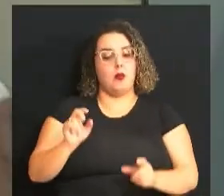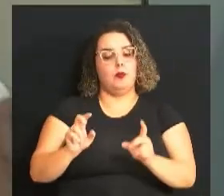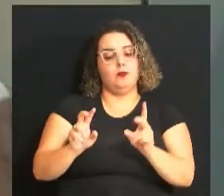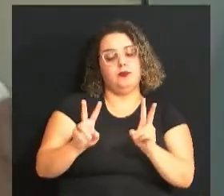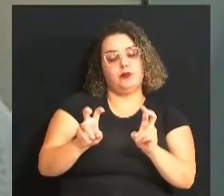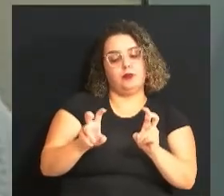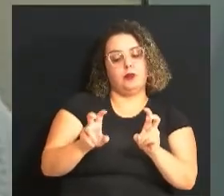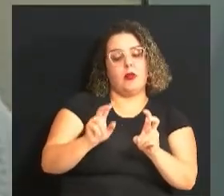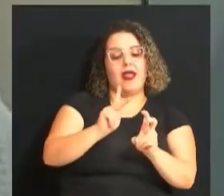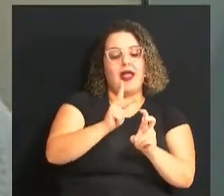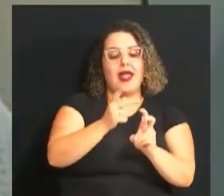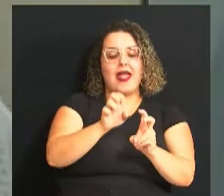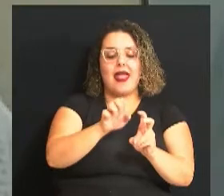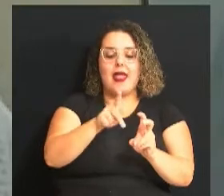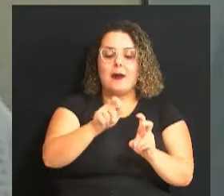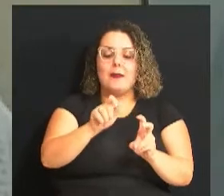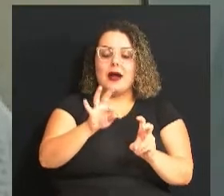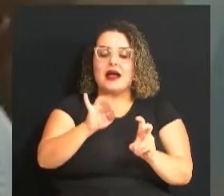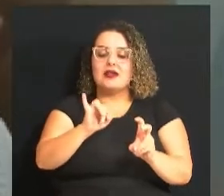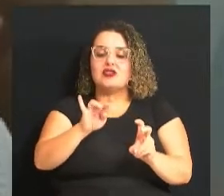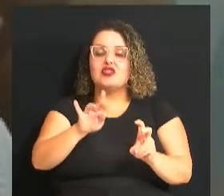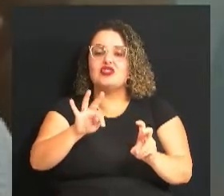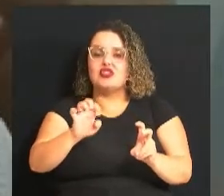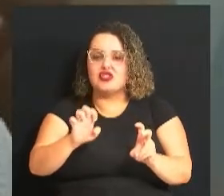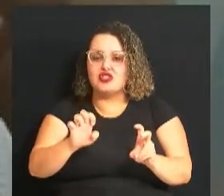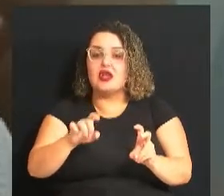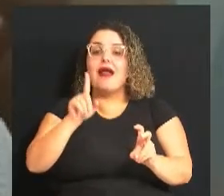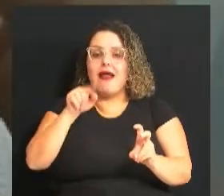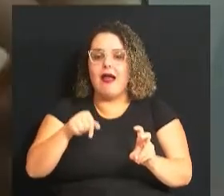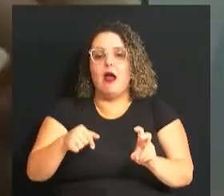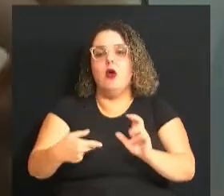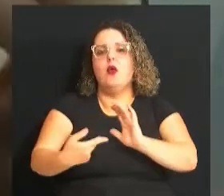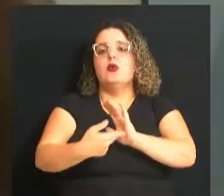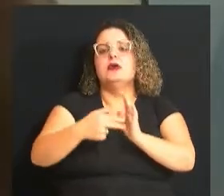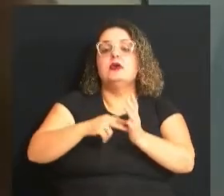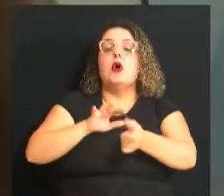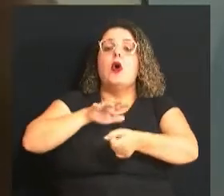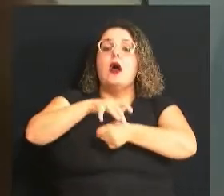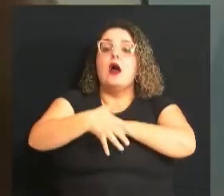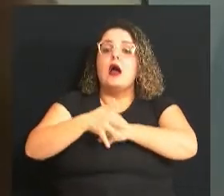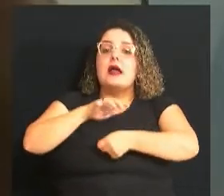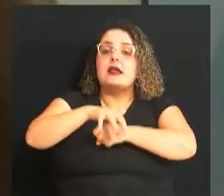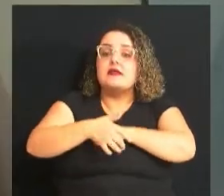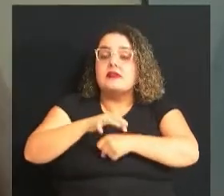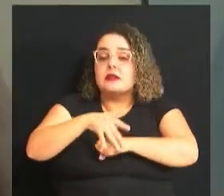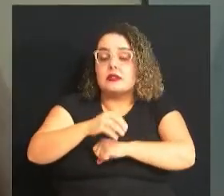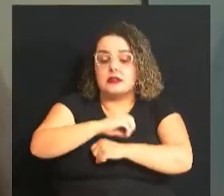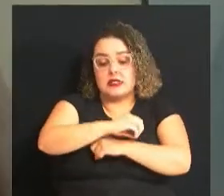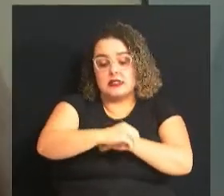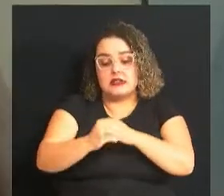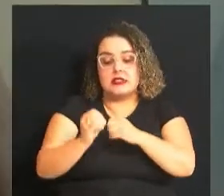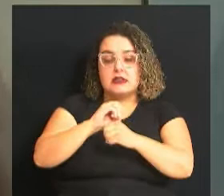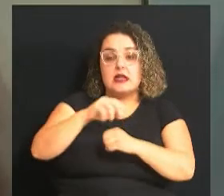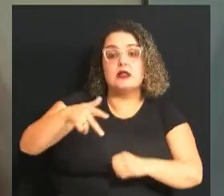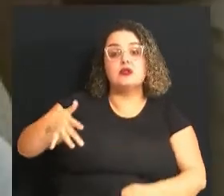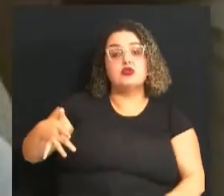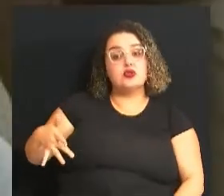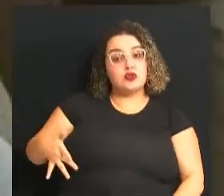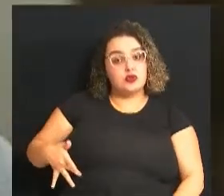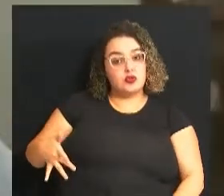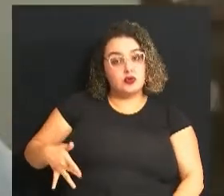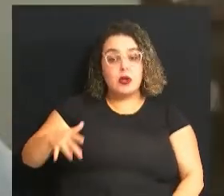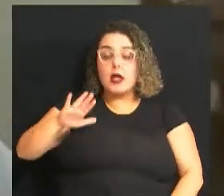termo genérico que se refere à inflamação do fígado, das células do fígado. E quando a gente fala dos